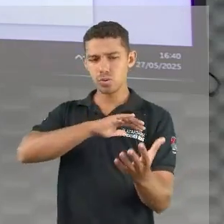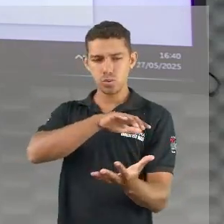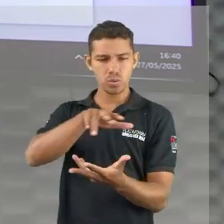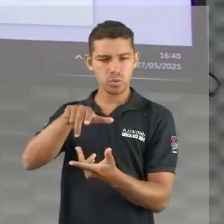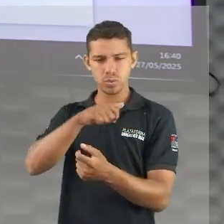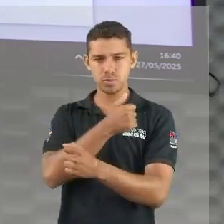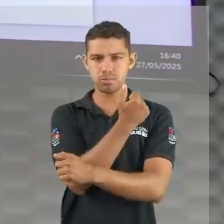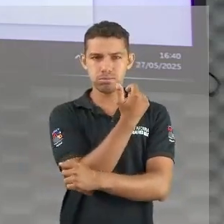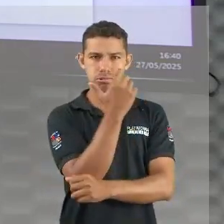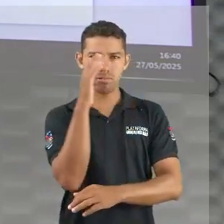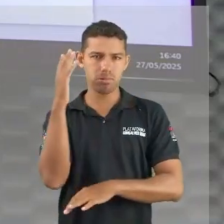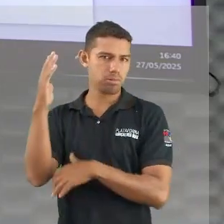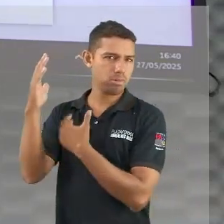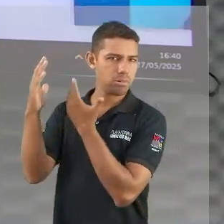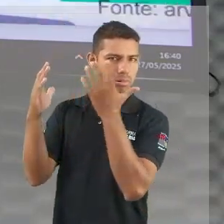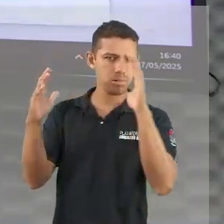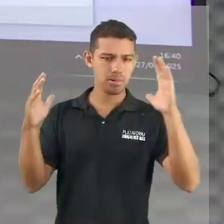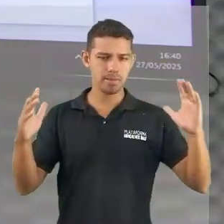certo?